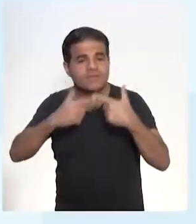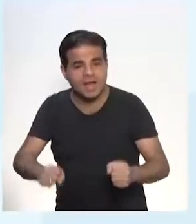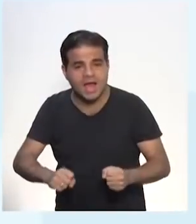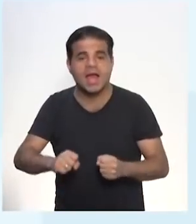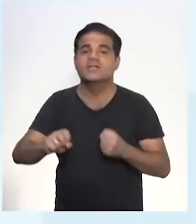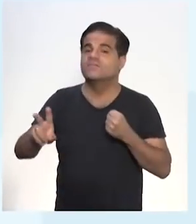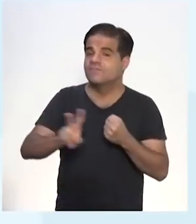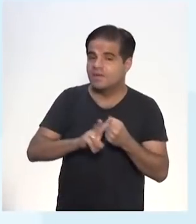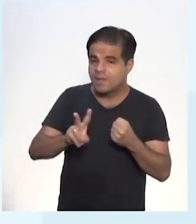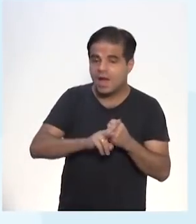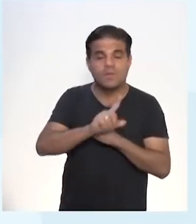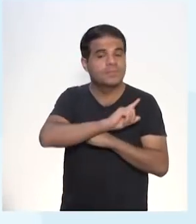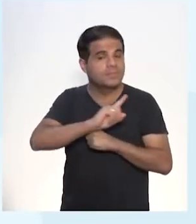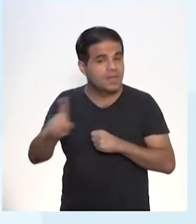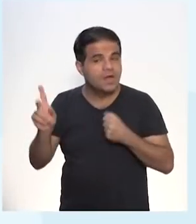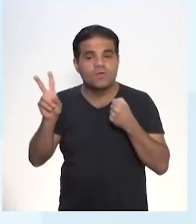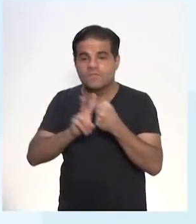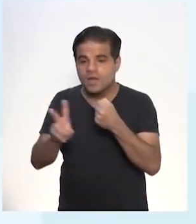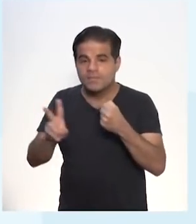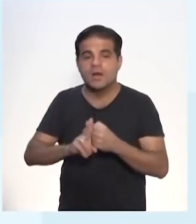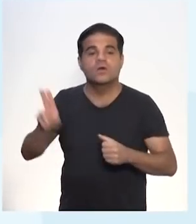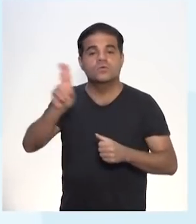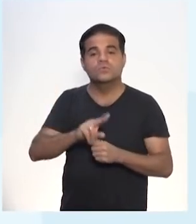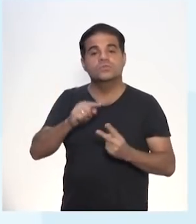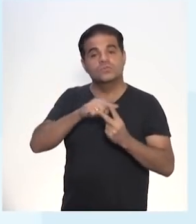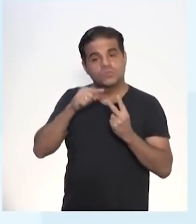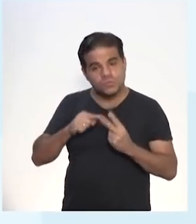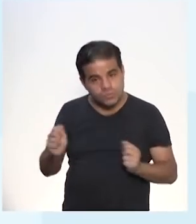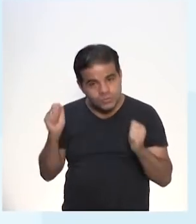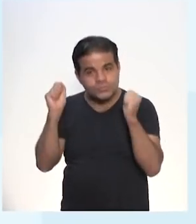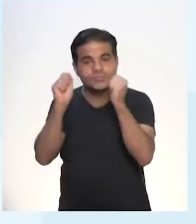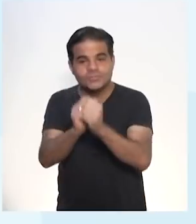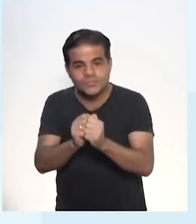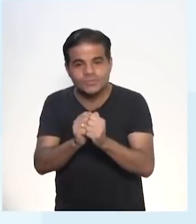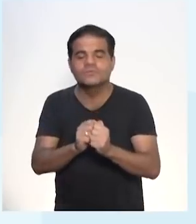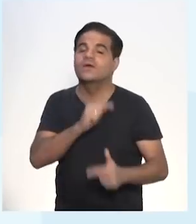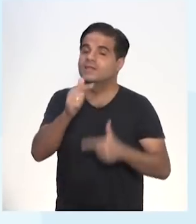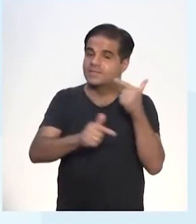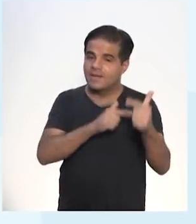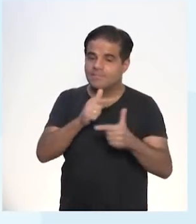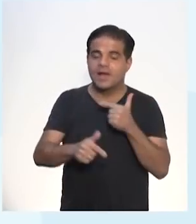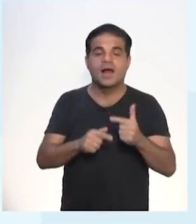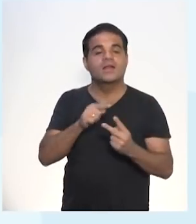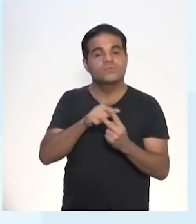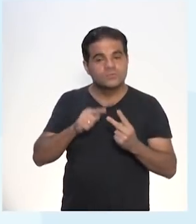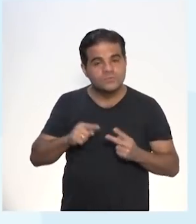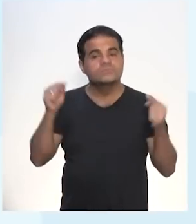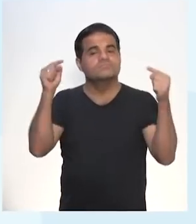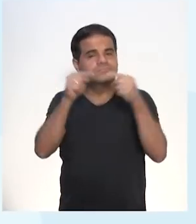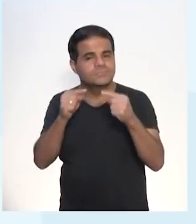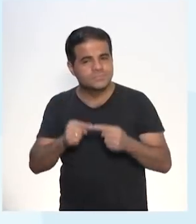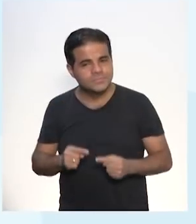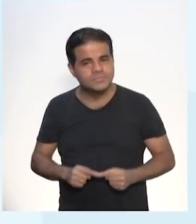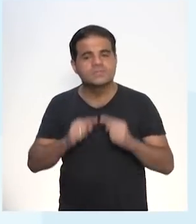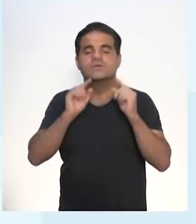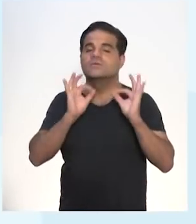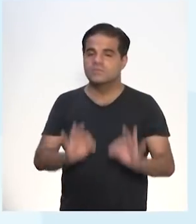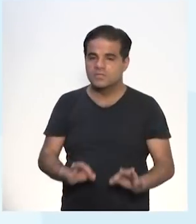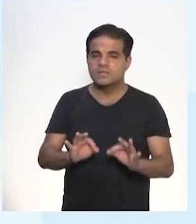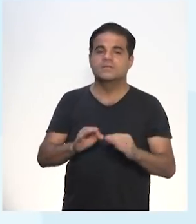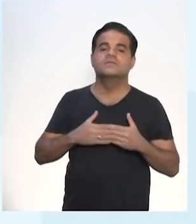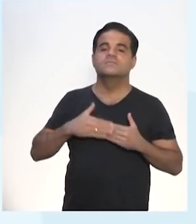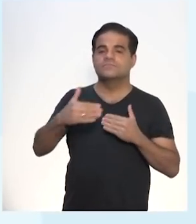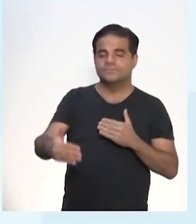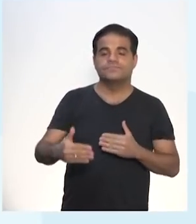verbal e não verbal, eu junto essas duas, né? Elas duas vão trabalhar ali, uma em concordância com a outra, com uma finalidade